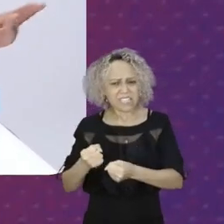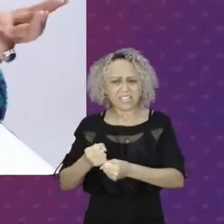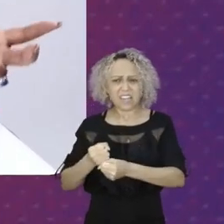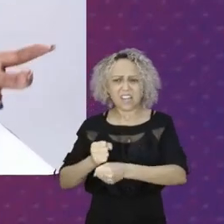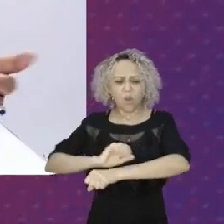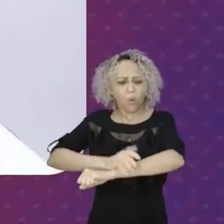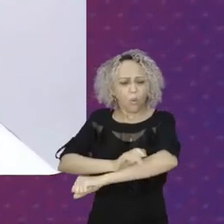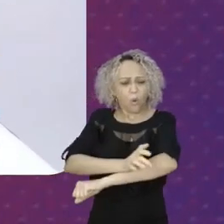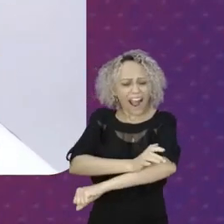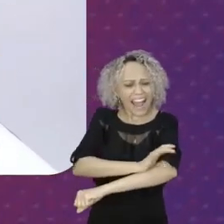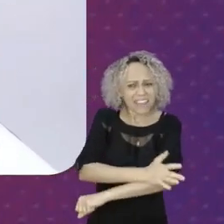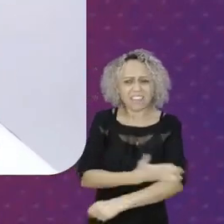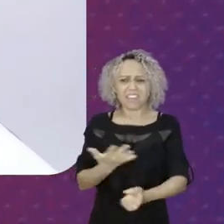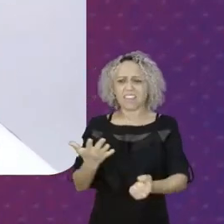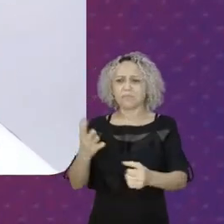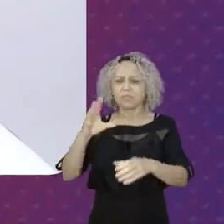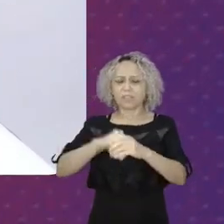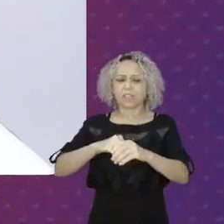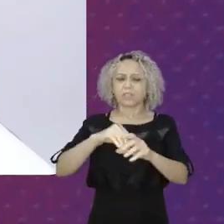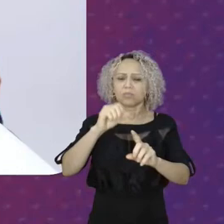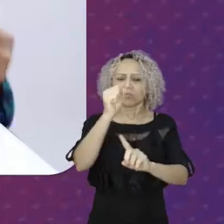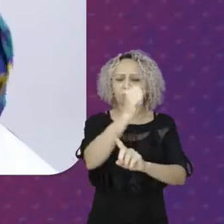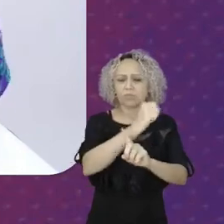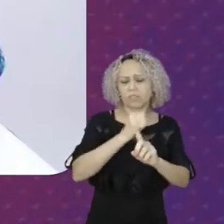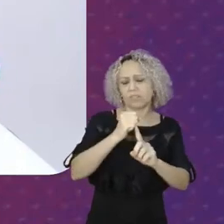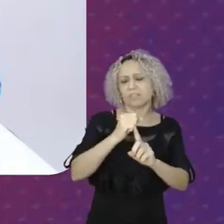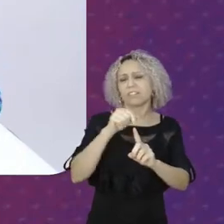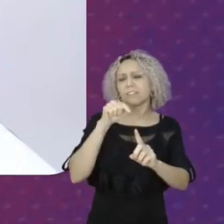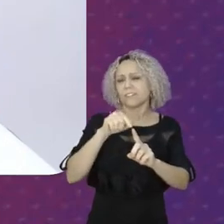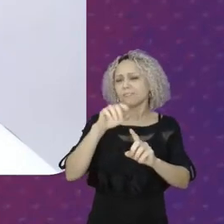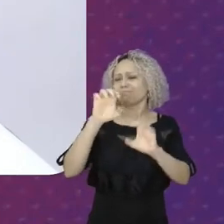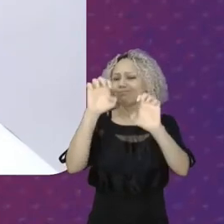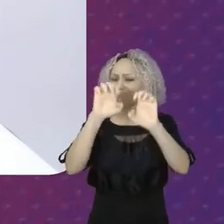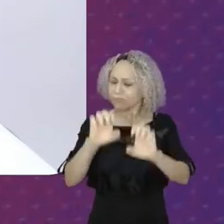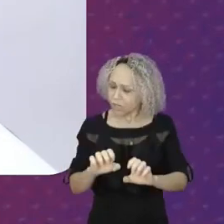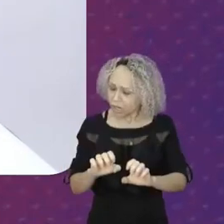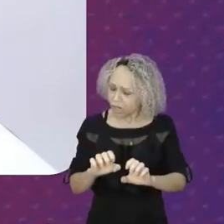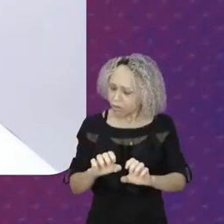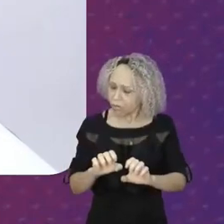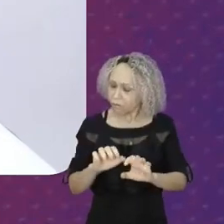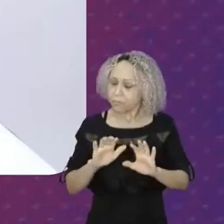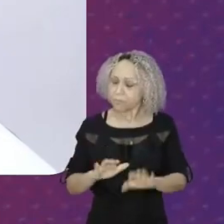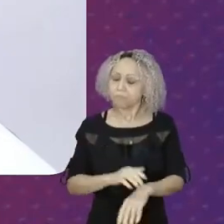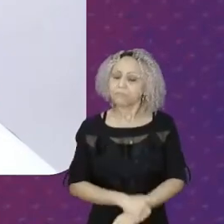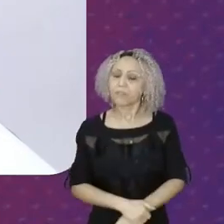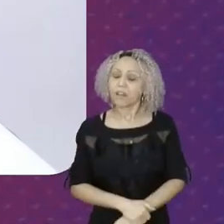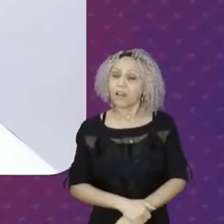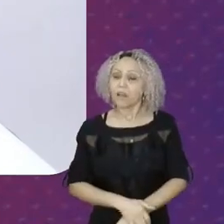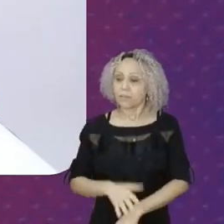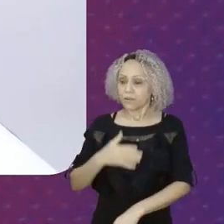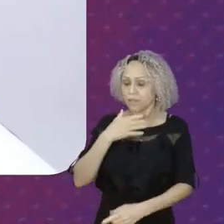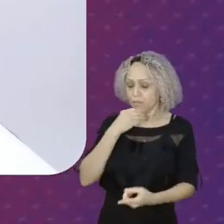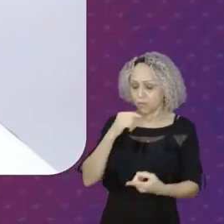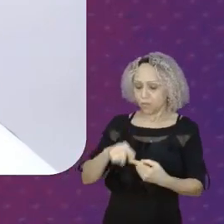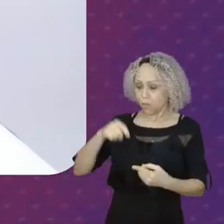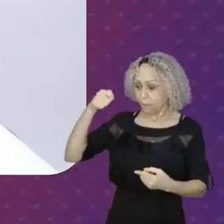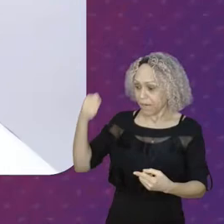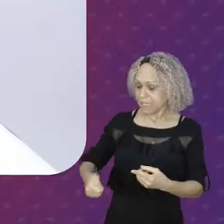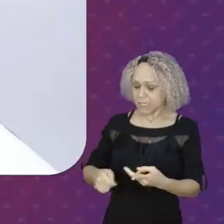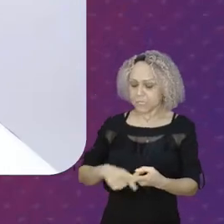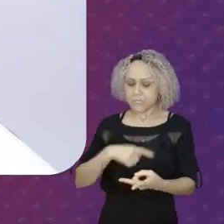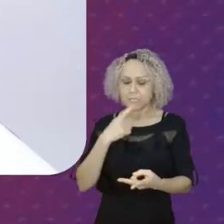a maioria do povo brasileiro, né? Se a gente não enfrentar a pauta do machismo, do